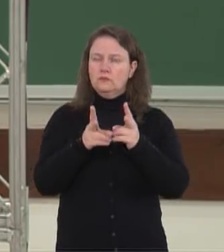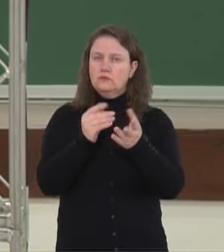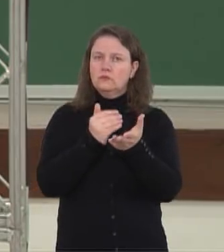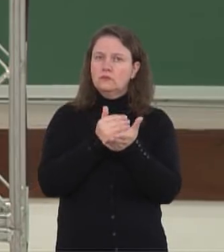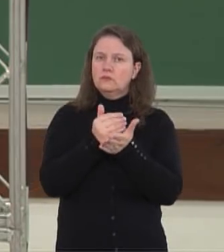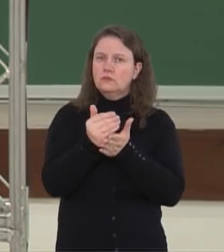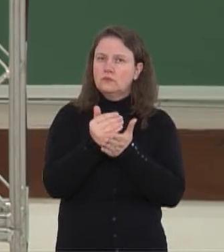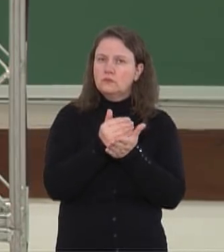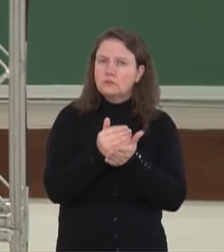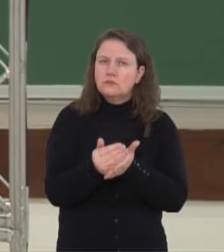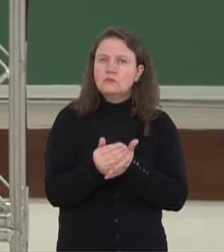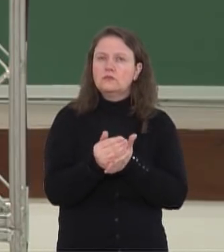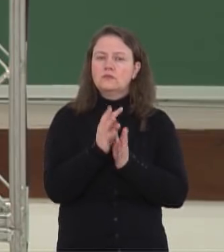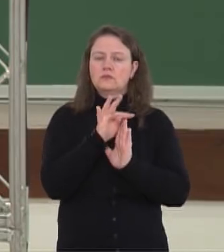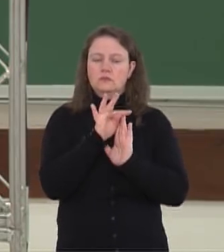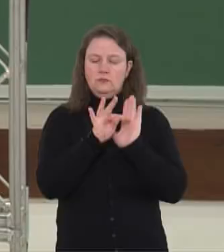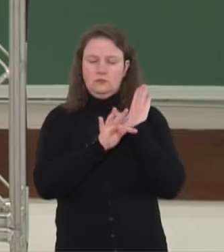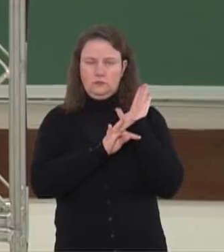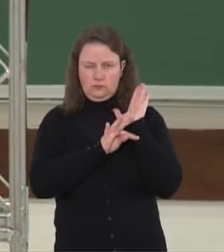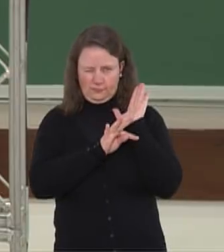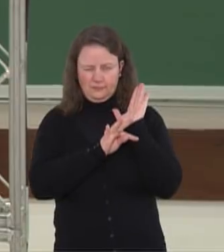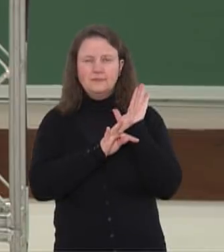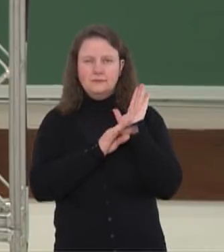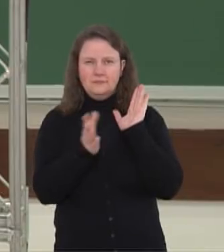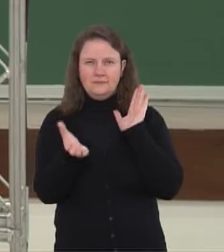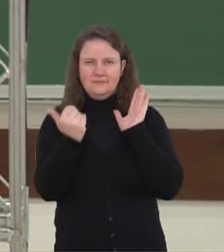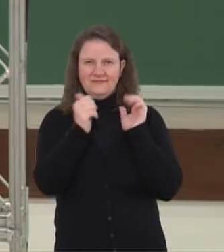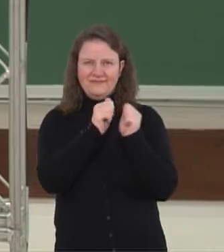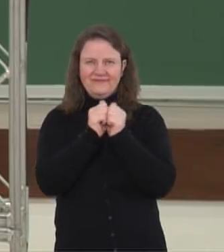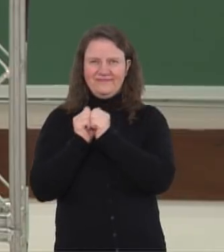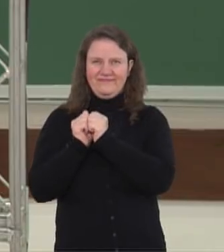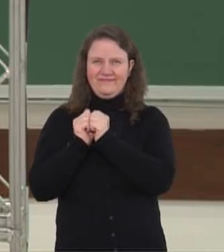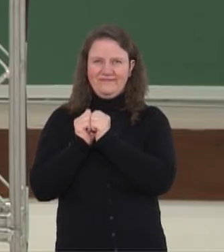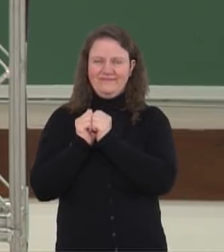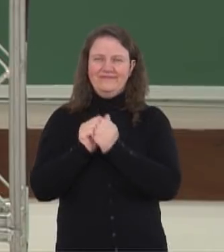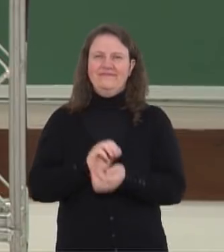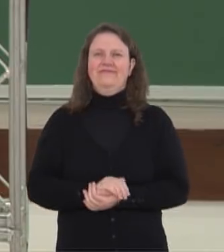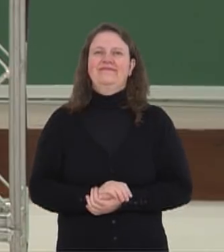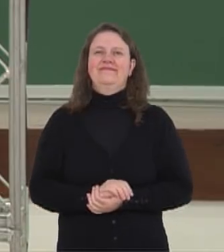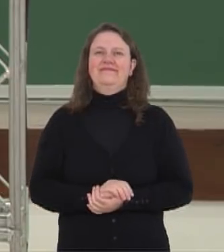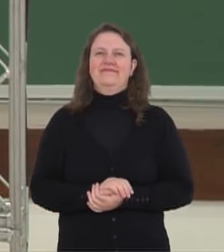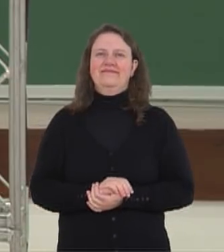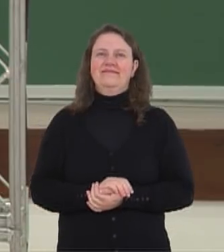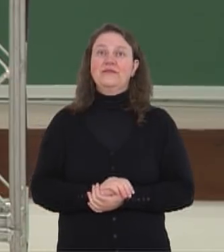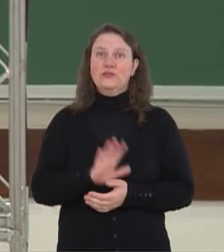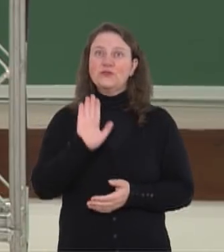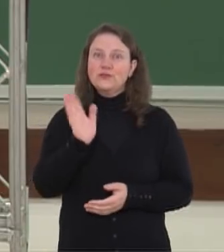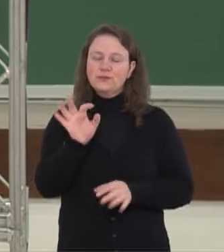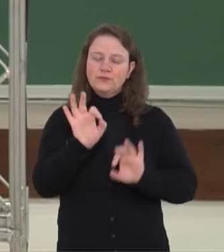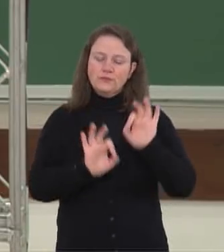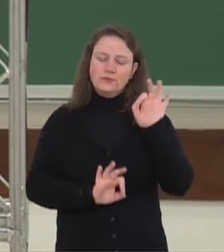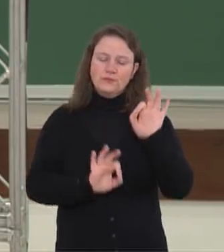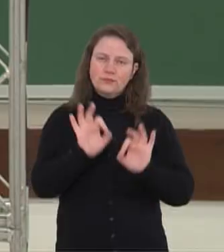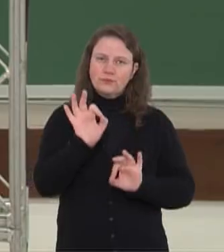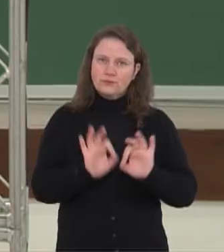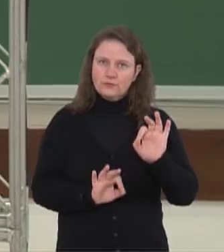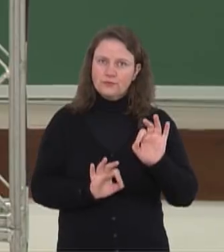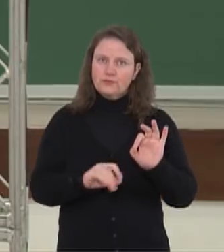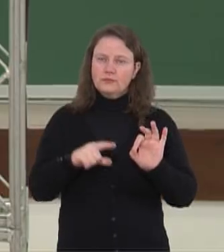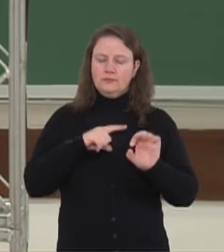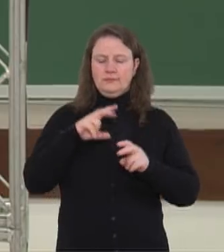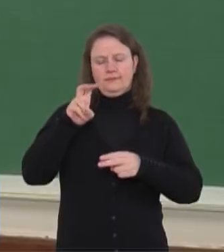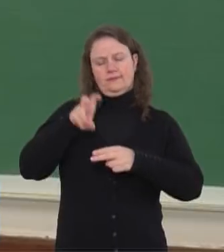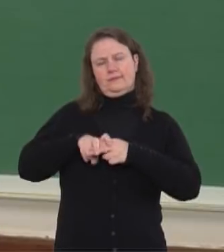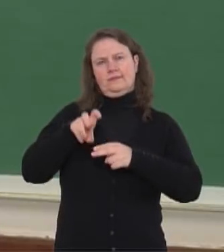lá dos nossos textos. Let's start. Are you ready? Já organizou? Tá aí